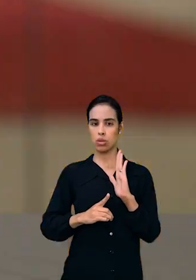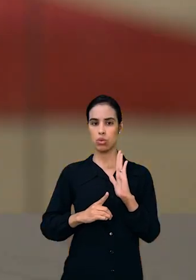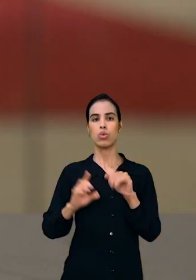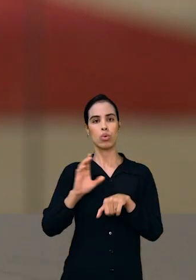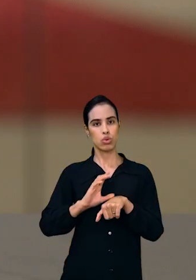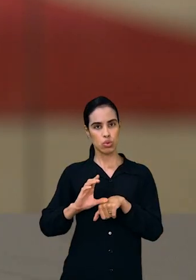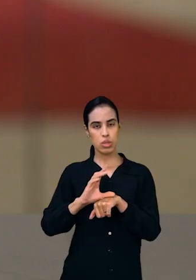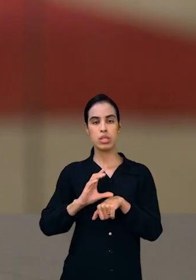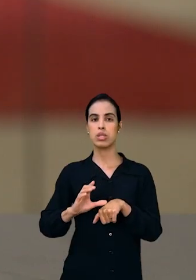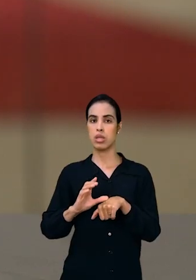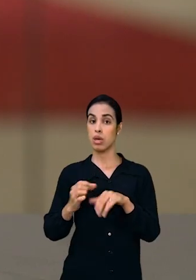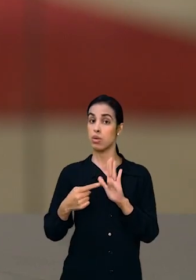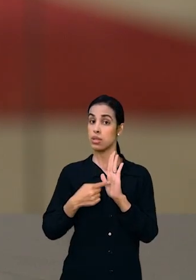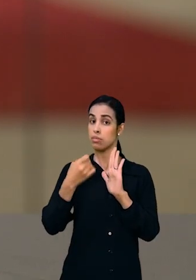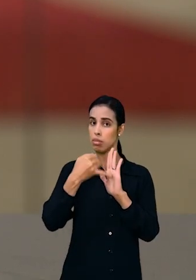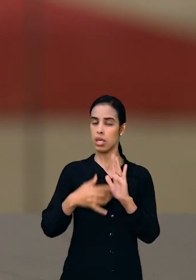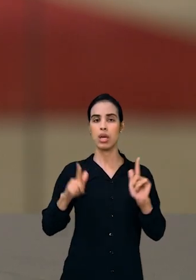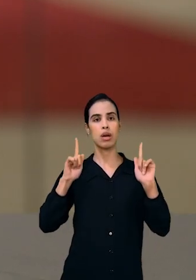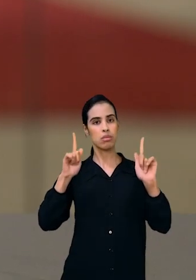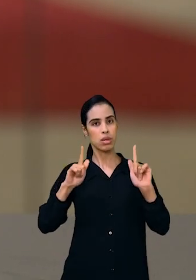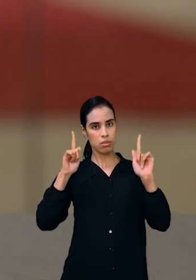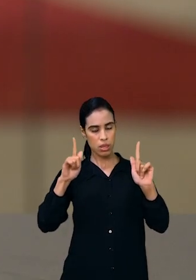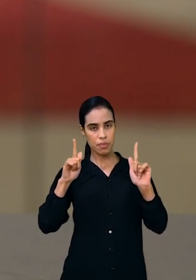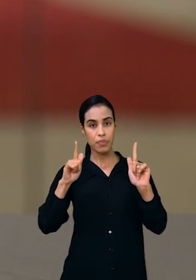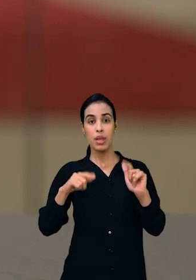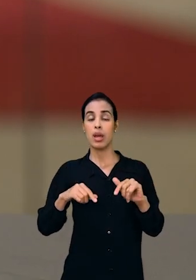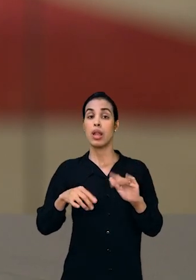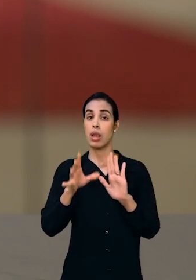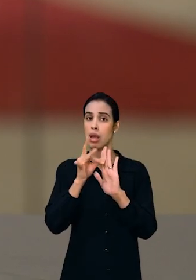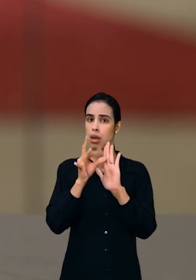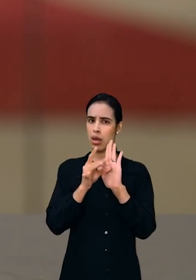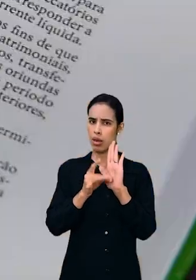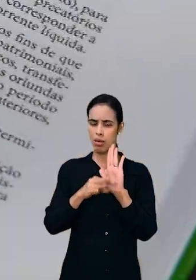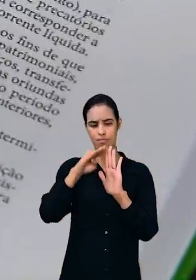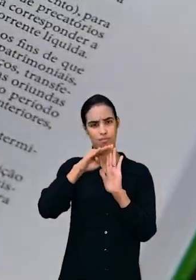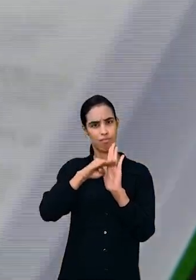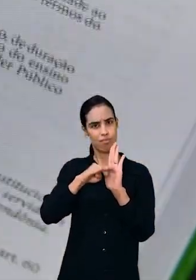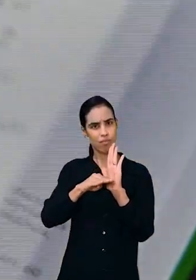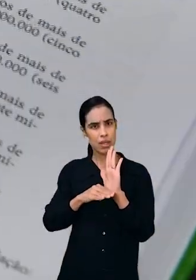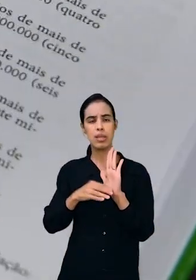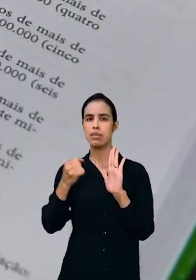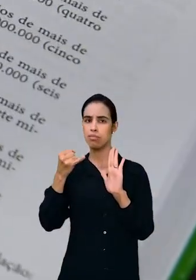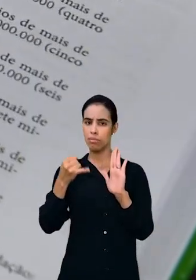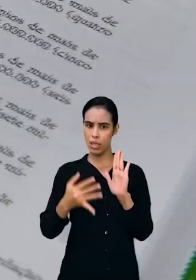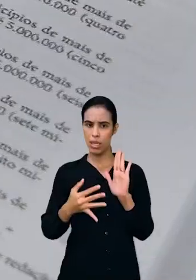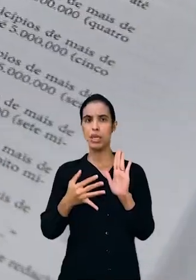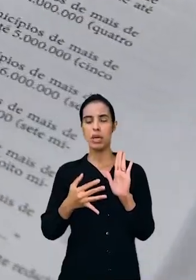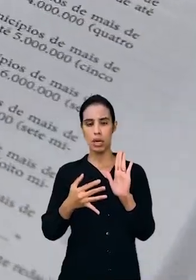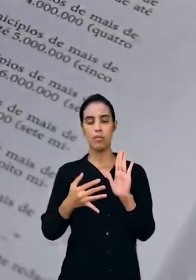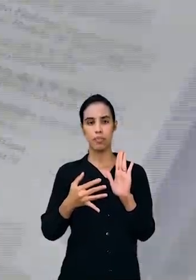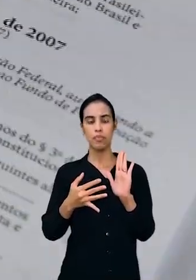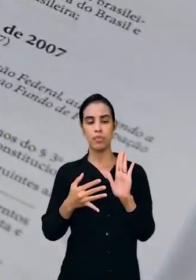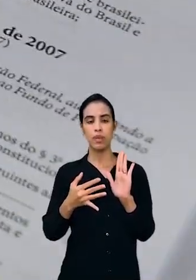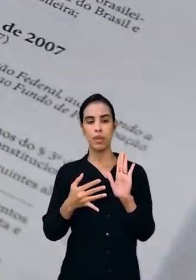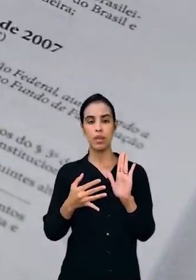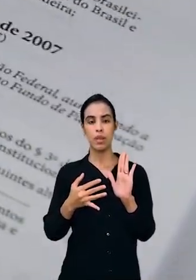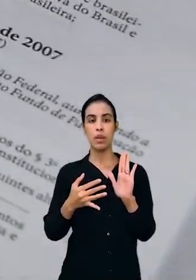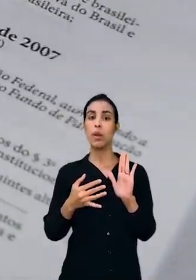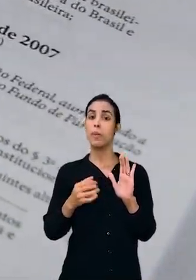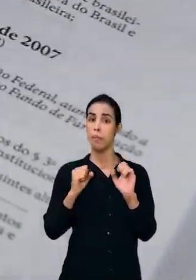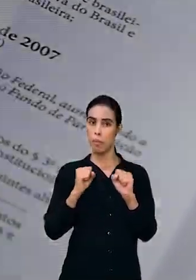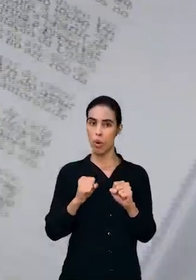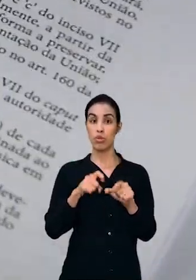direito à paralisação é assegurado pela Constituição e regulamentado pela Lei de Greve. A legislação reconhece como legítima a